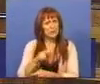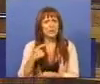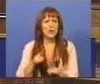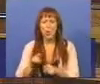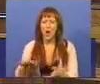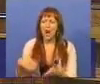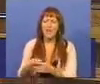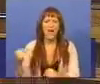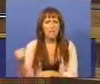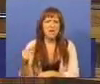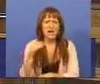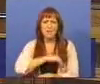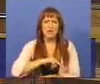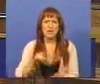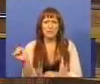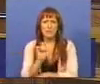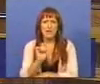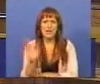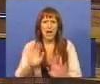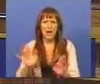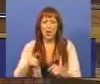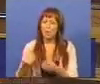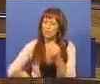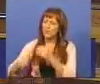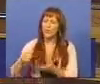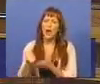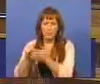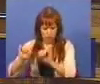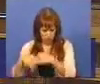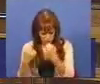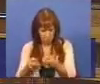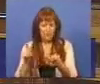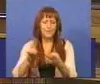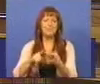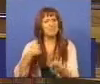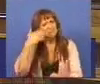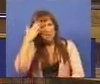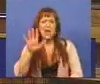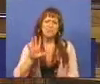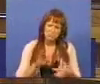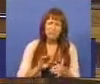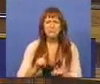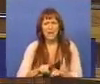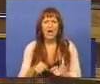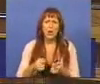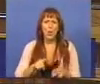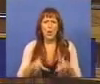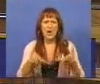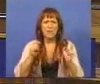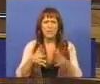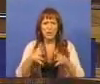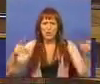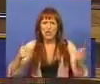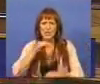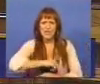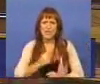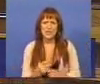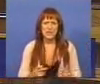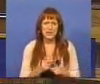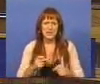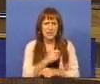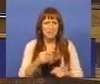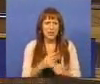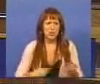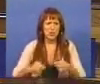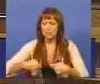ser a retribuição mínima mensal, mas sim o indexante de apoios sociais, parece-nos adequado do ponto de vista de libertar o crescimento do salário mínimo sem